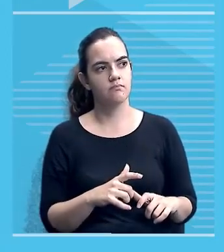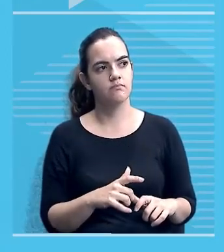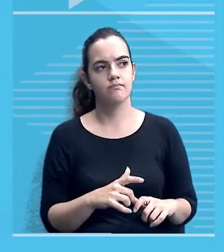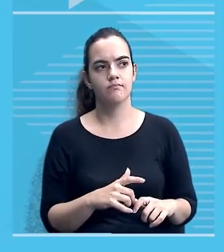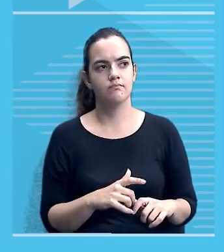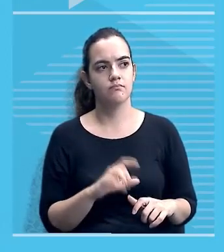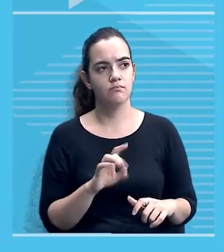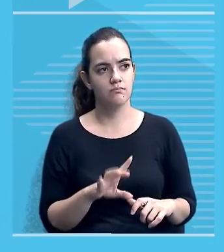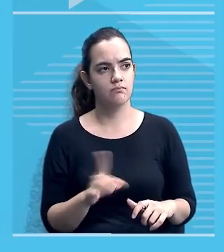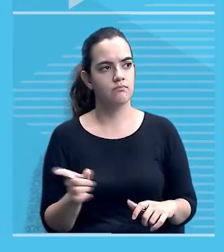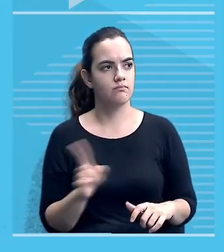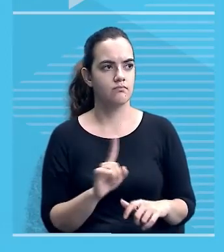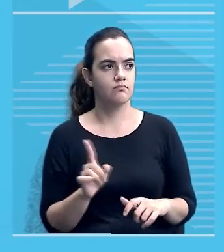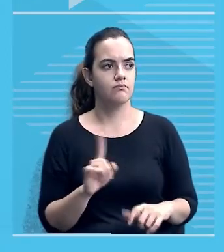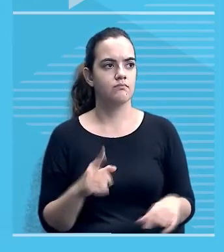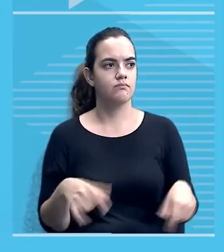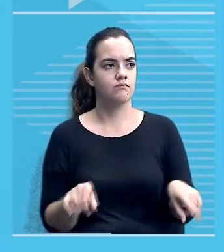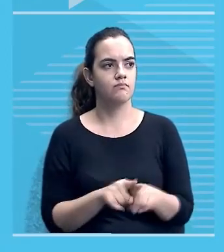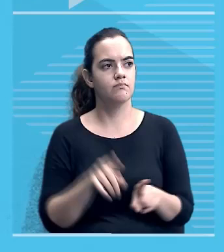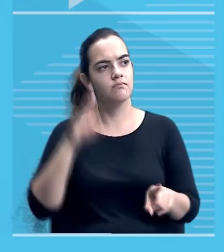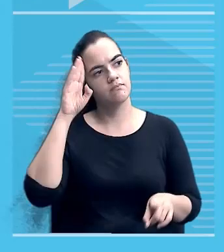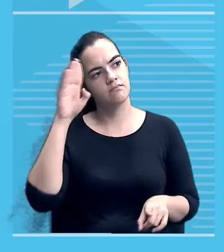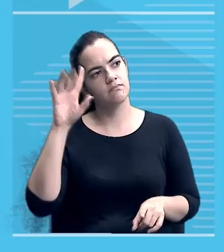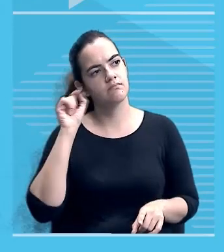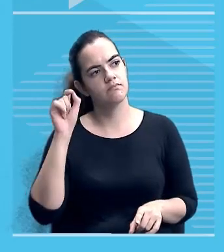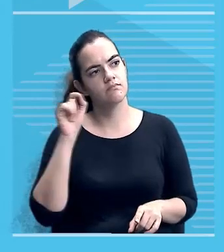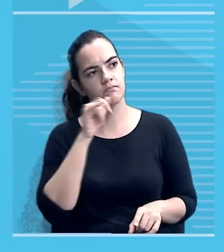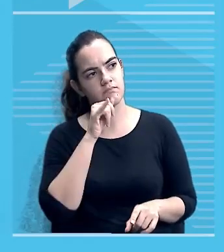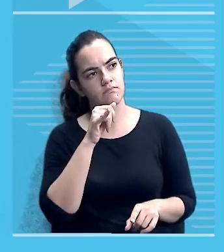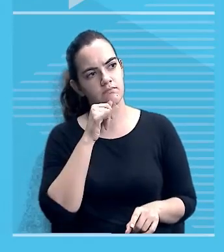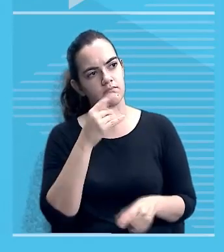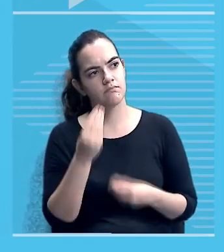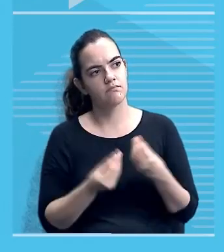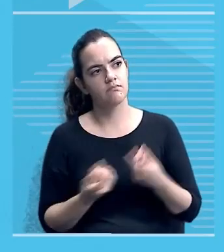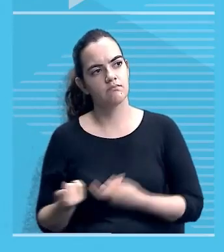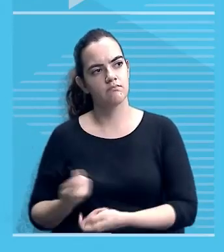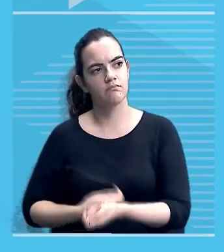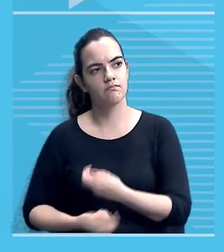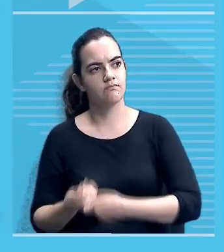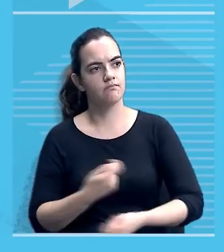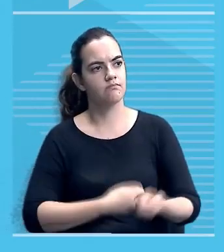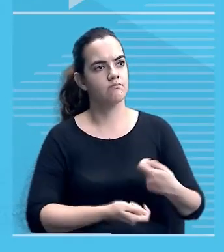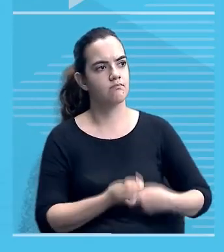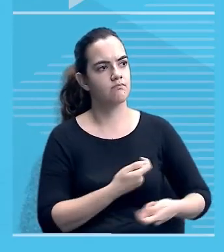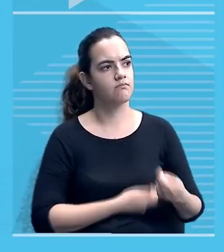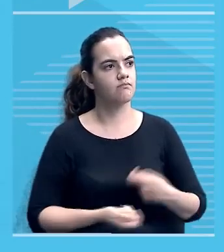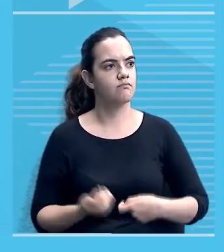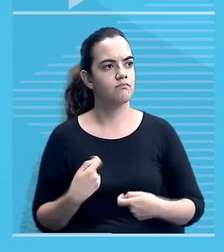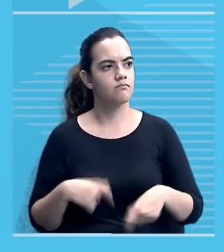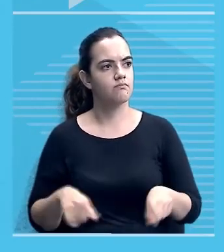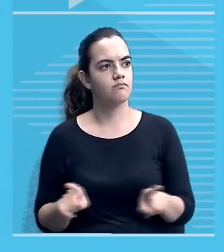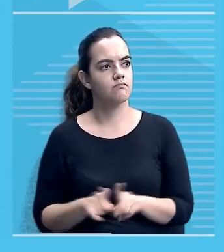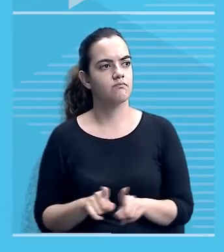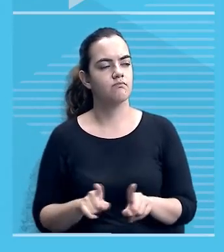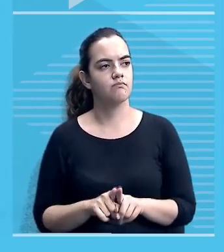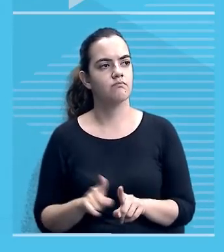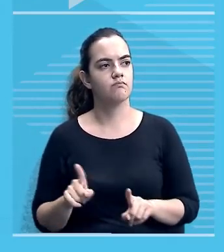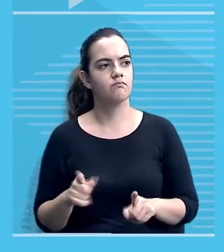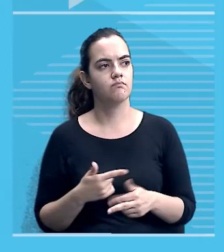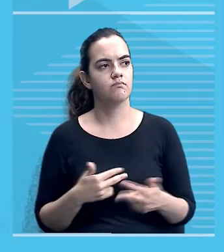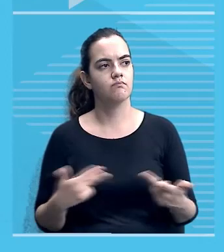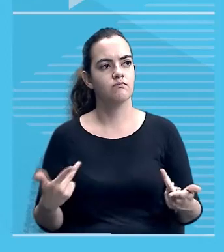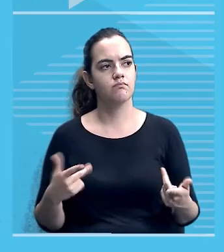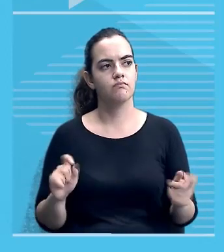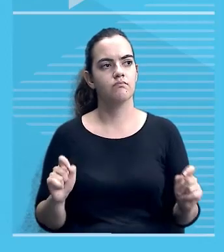seus limites se confundem com os de cidades vizinhas denomina-se Então olha só a